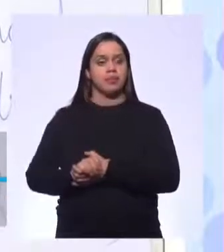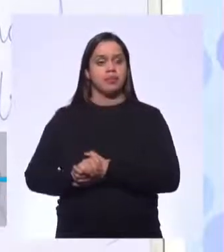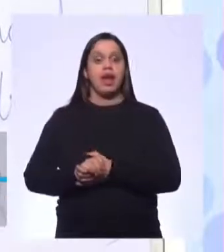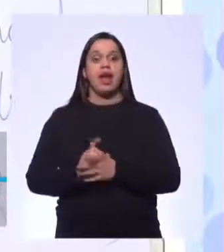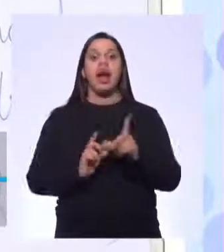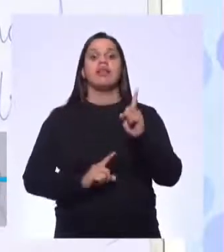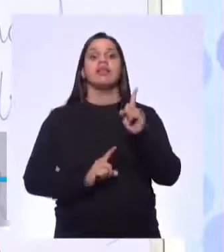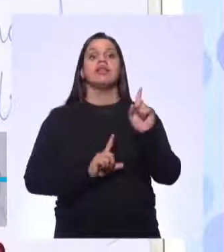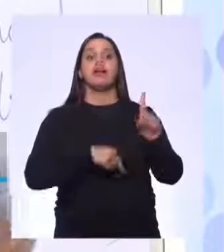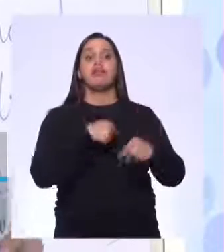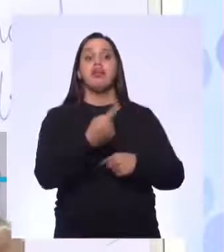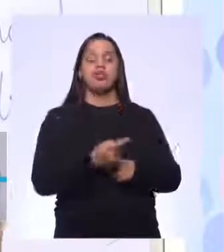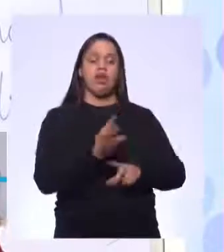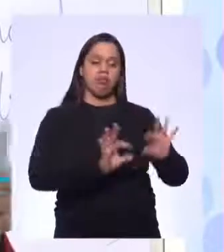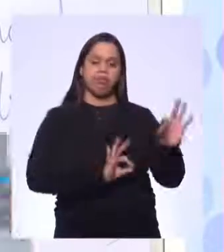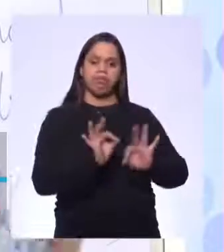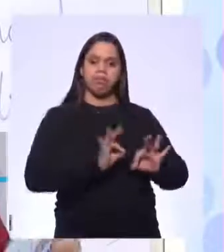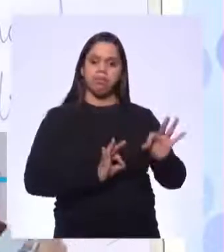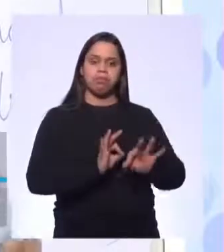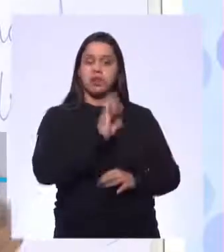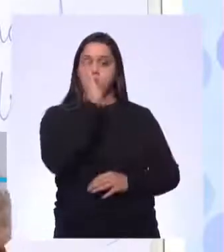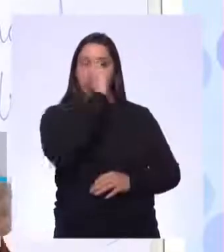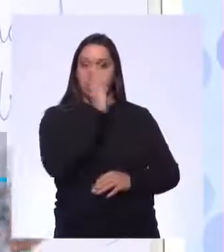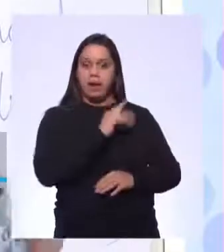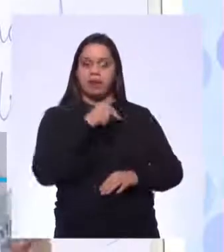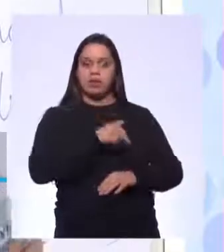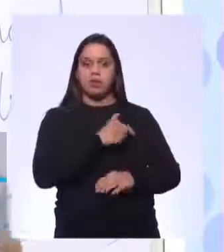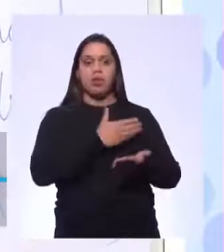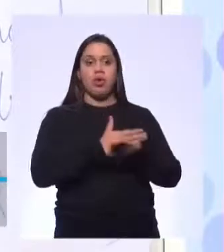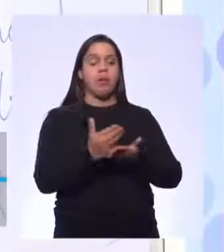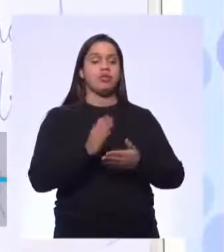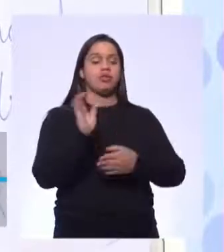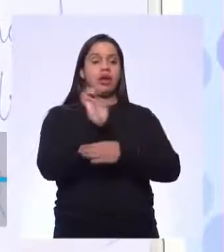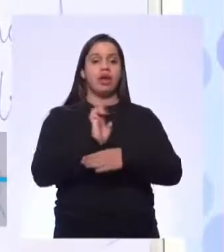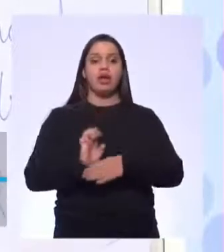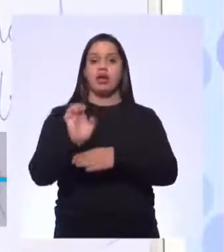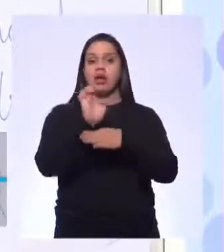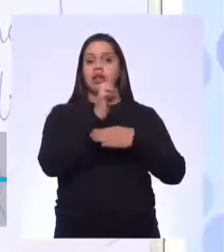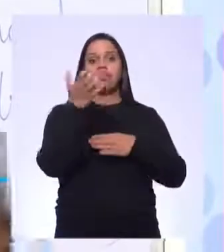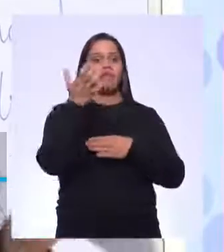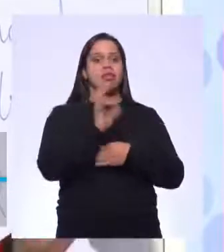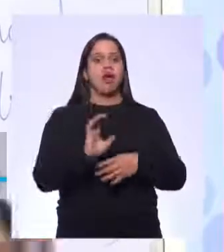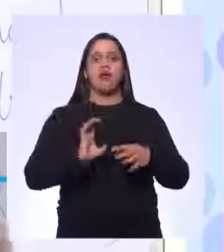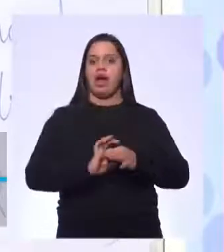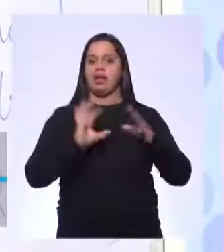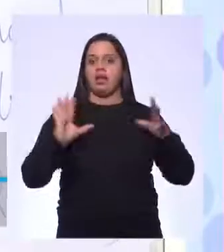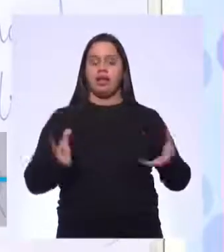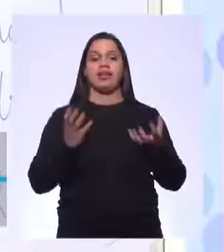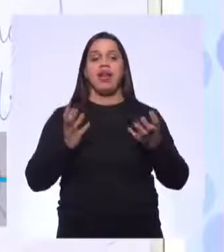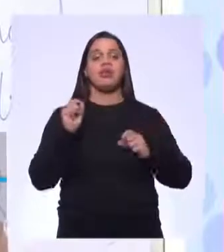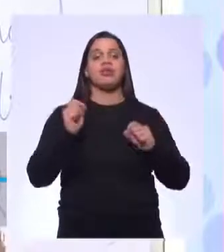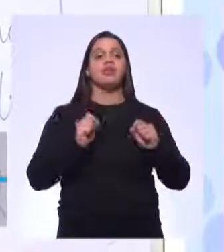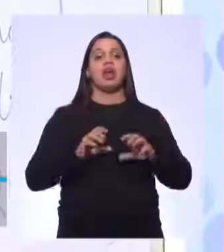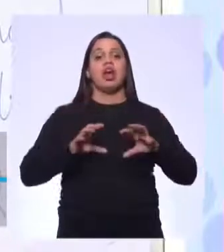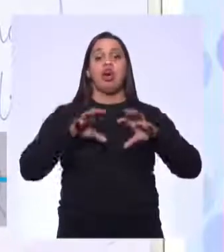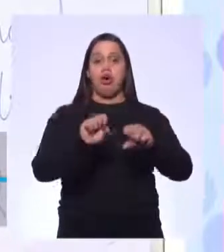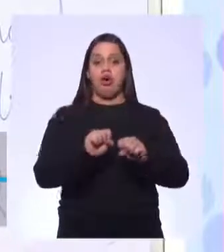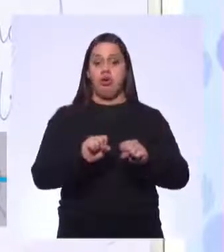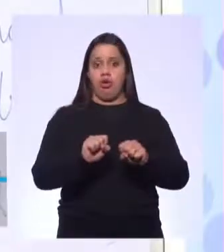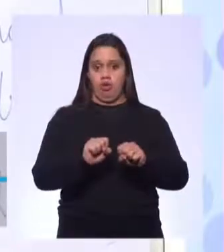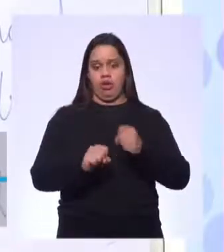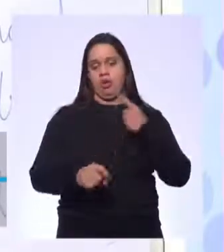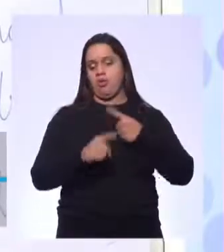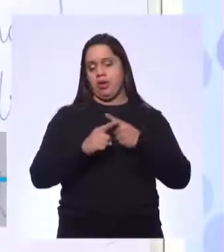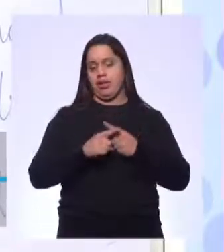Guerras de independência. Vários estados não querem a independência do Brasil. Eles querem que continue colônia, porque para eles